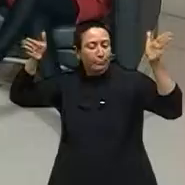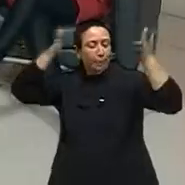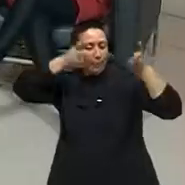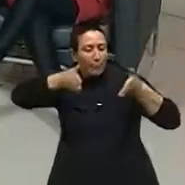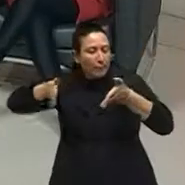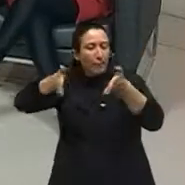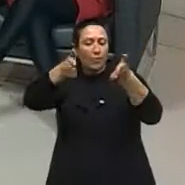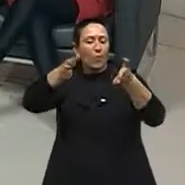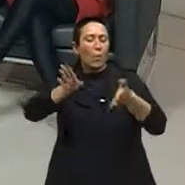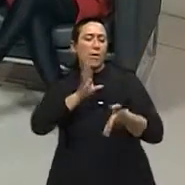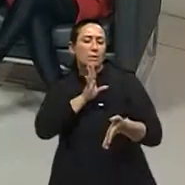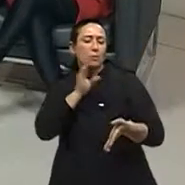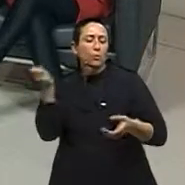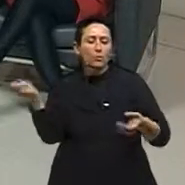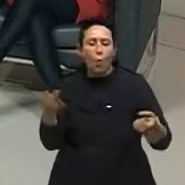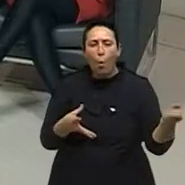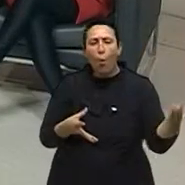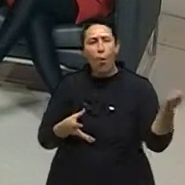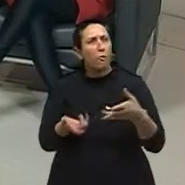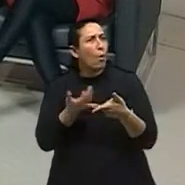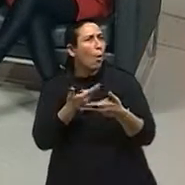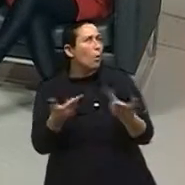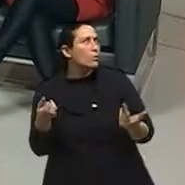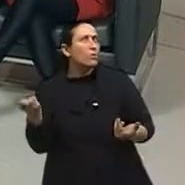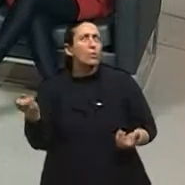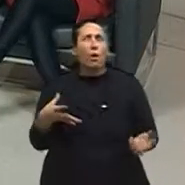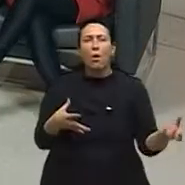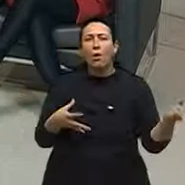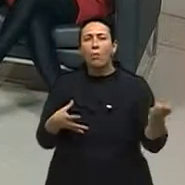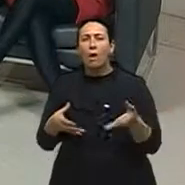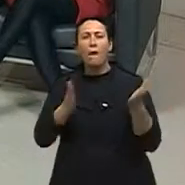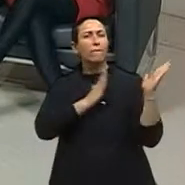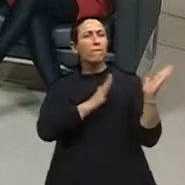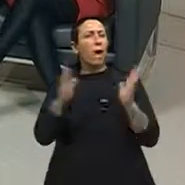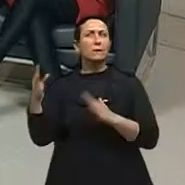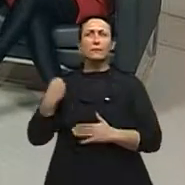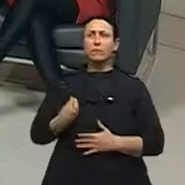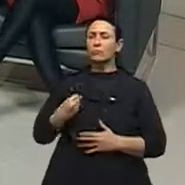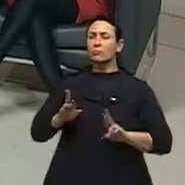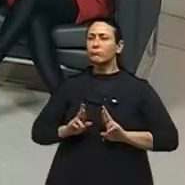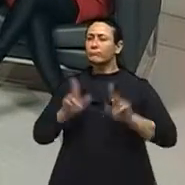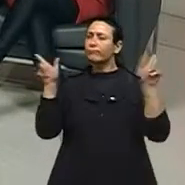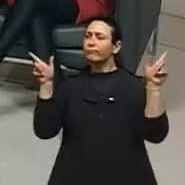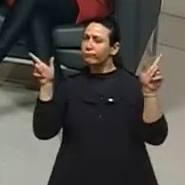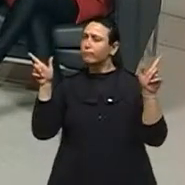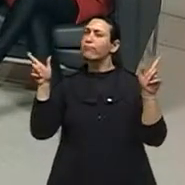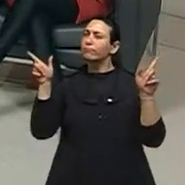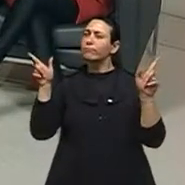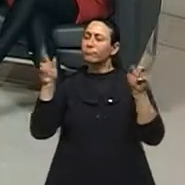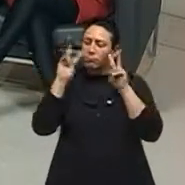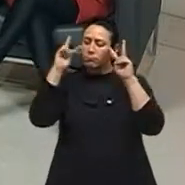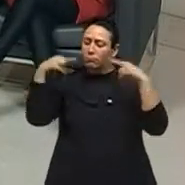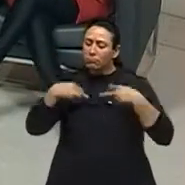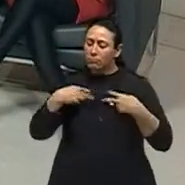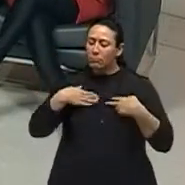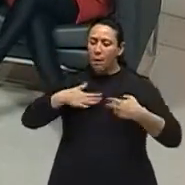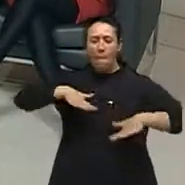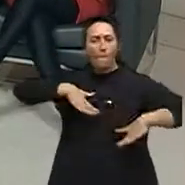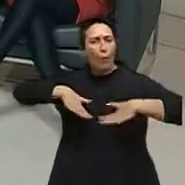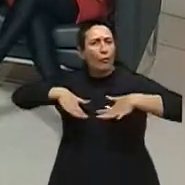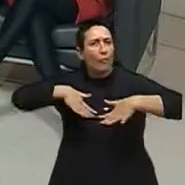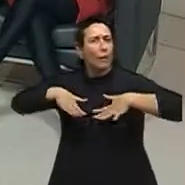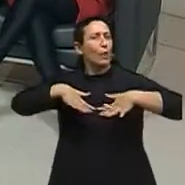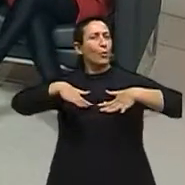conhecimentos novos as situações novas as novas fases da vida requerem de nós um processo de movimento e